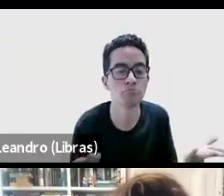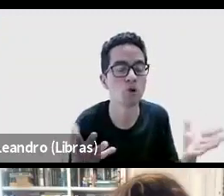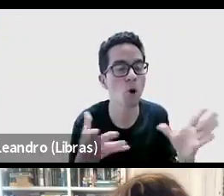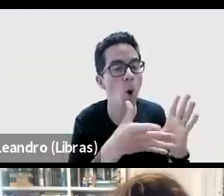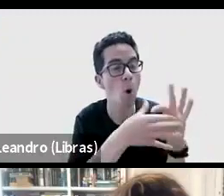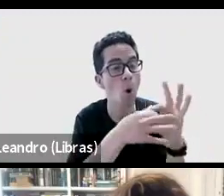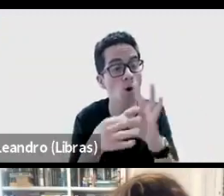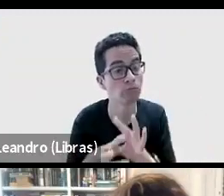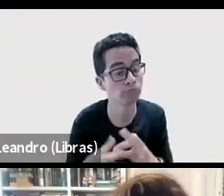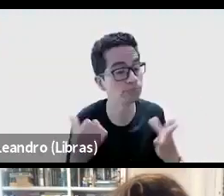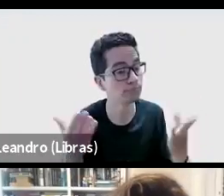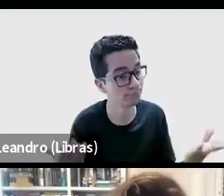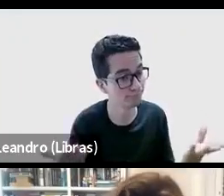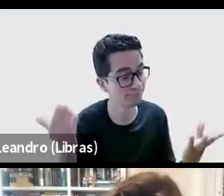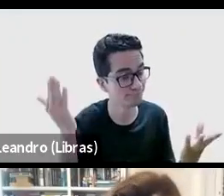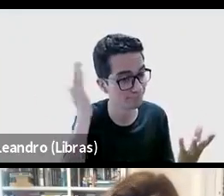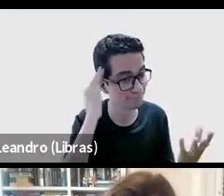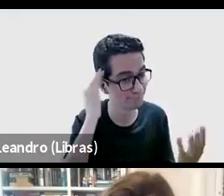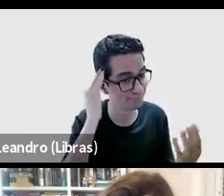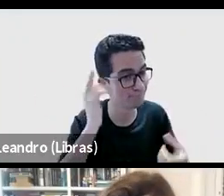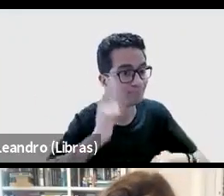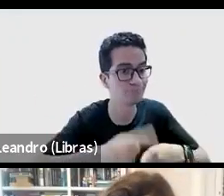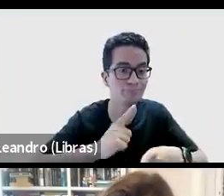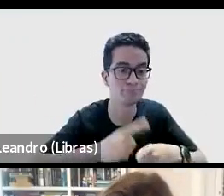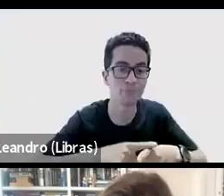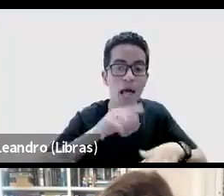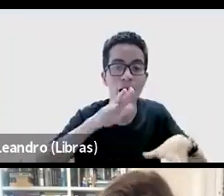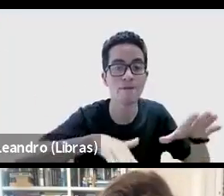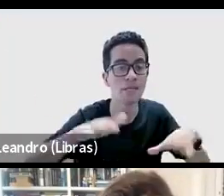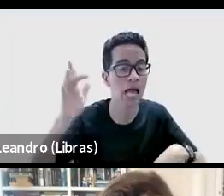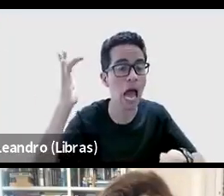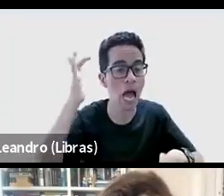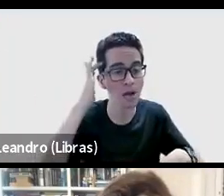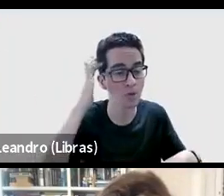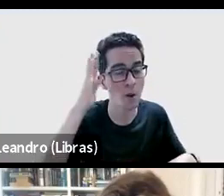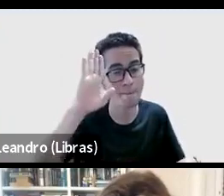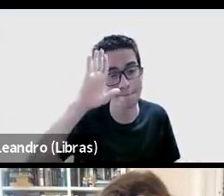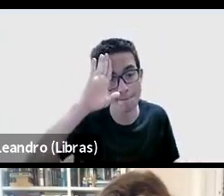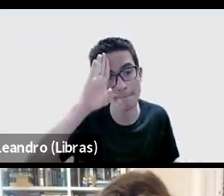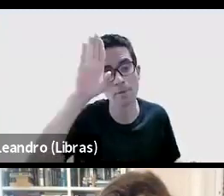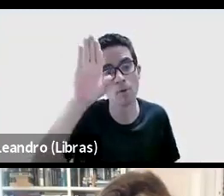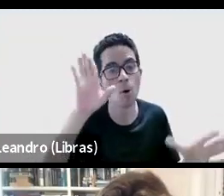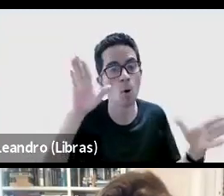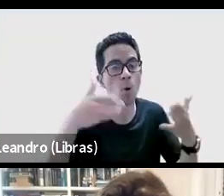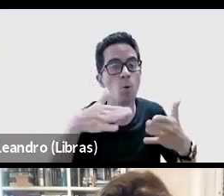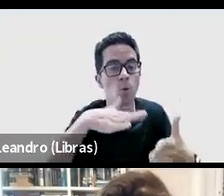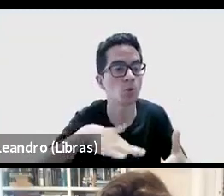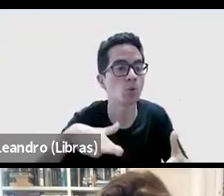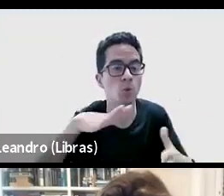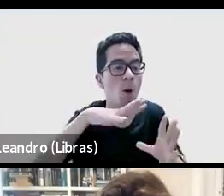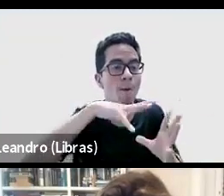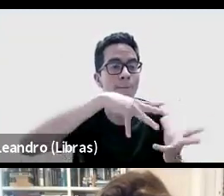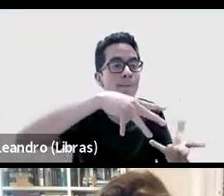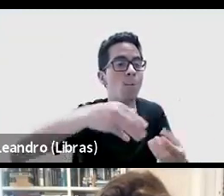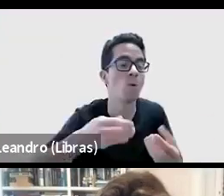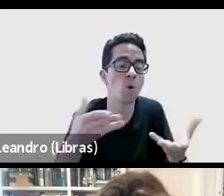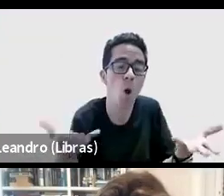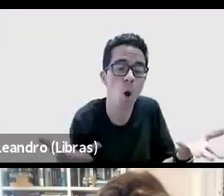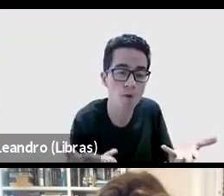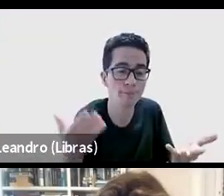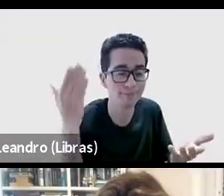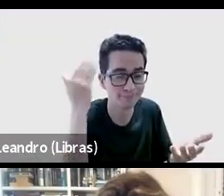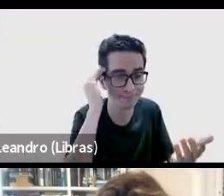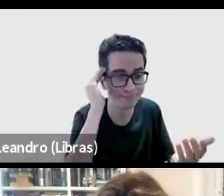contexto, né? E muitas vezes, enfim, acho que isso é uma dimensão central das demandas que a gente tem no mundo contemporâneo, o